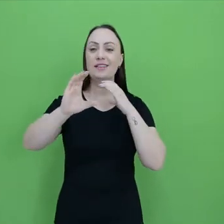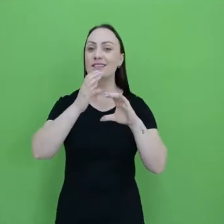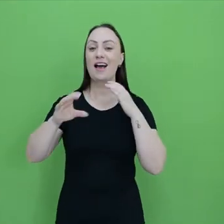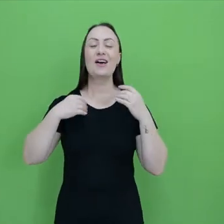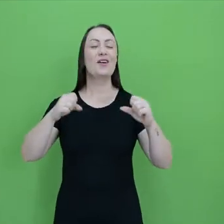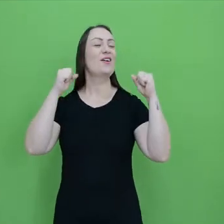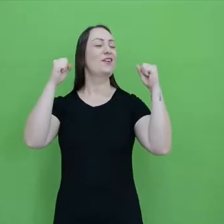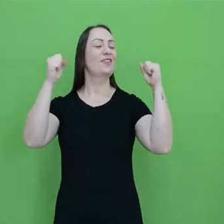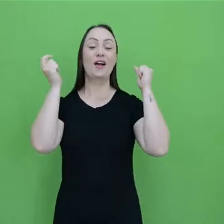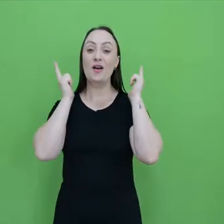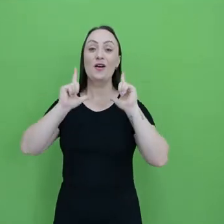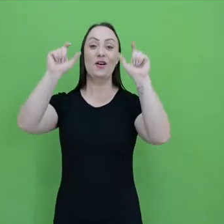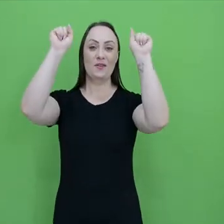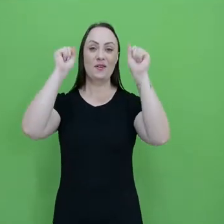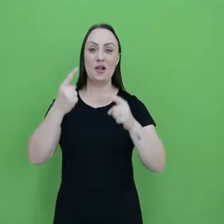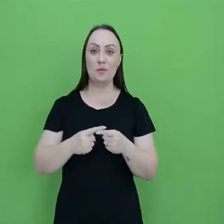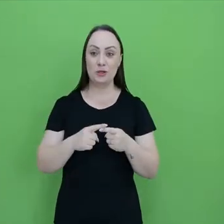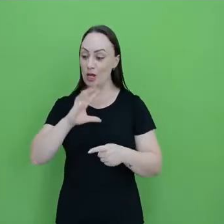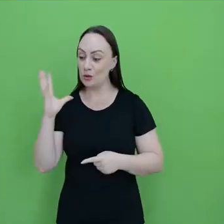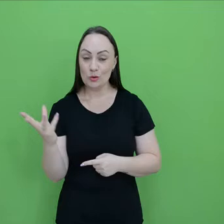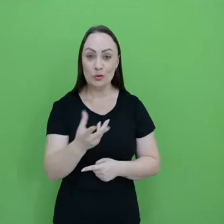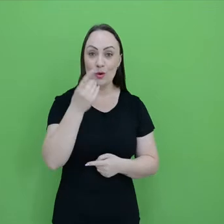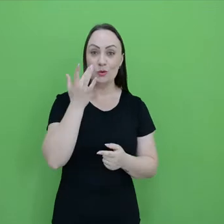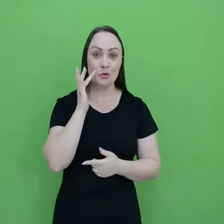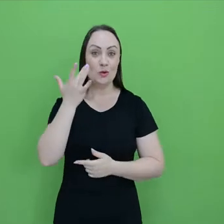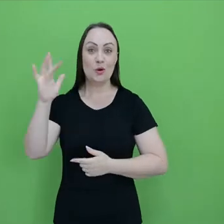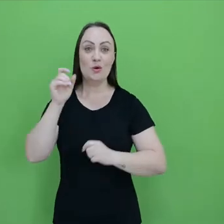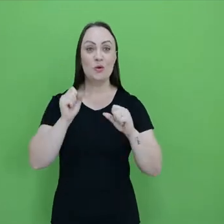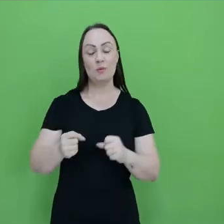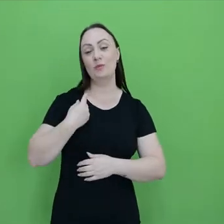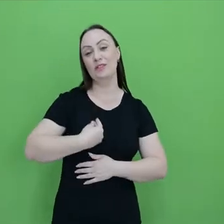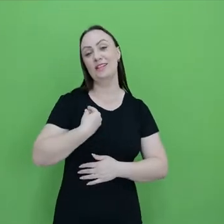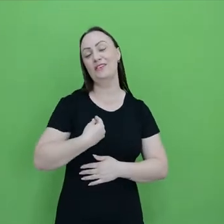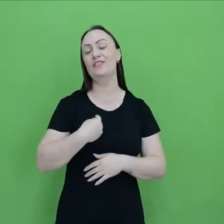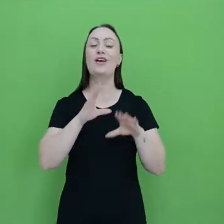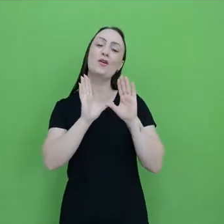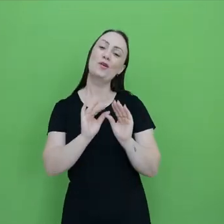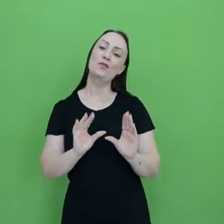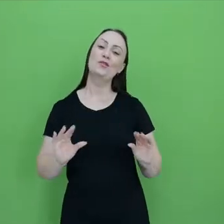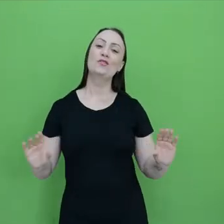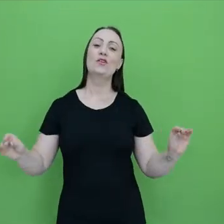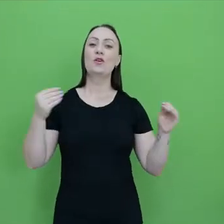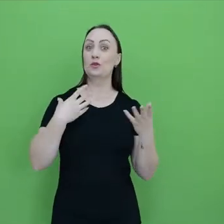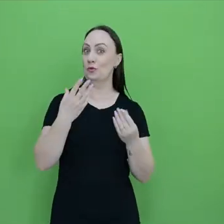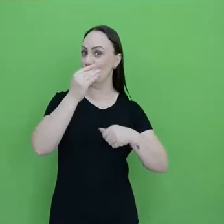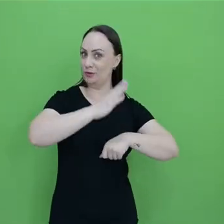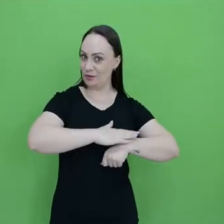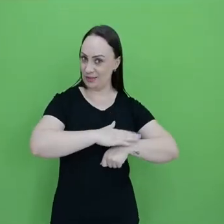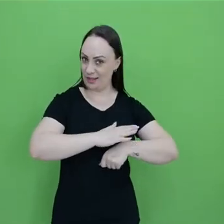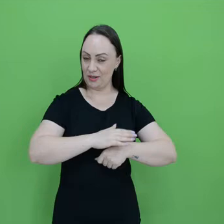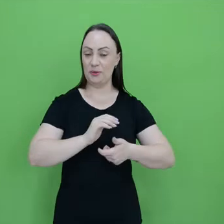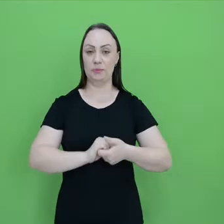dançaram, cantaram para comemorar. Afinal, com todo aquele ouro, eles poderiam viver com muito conforto